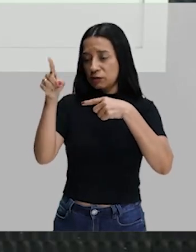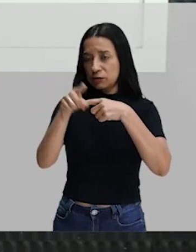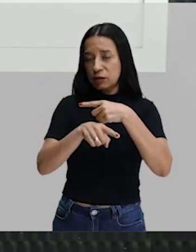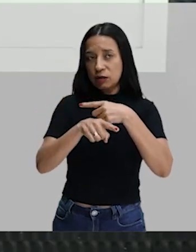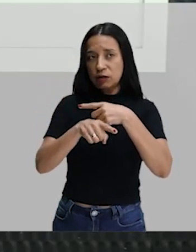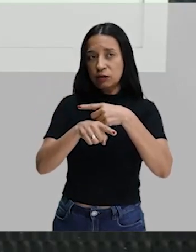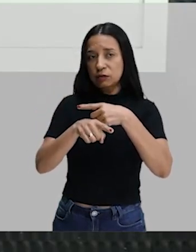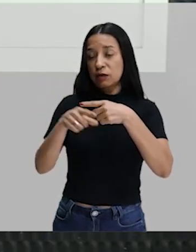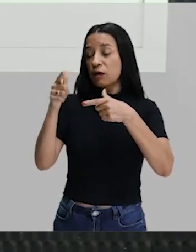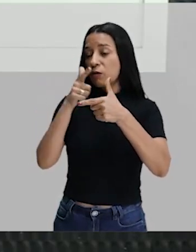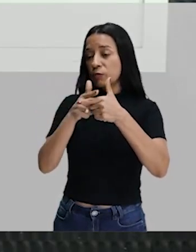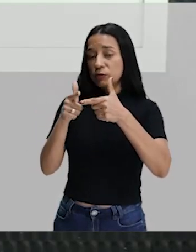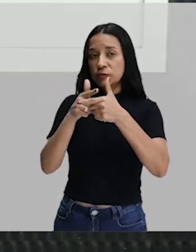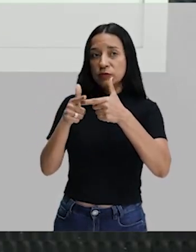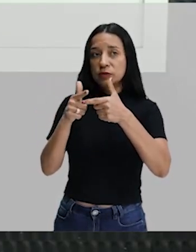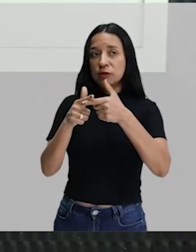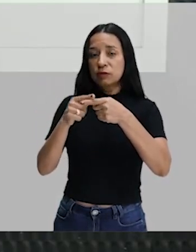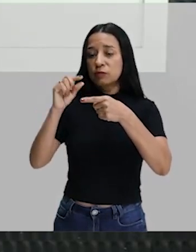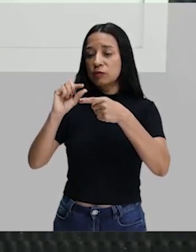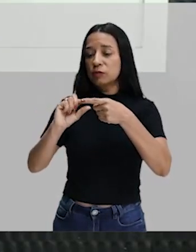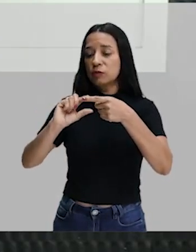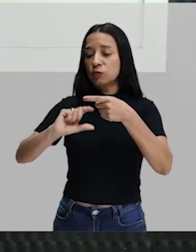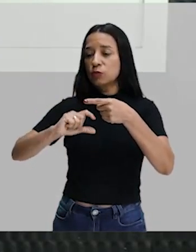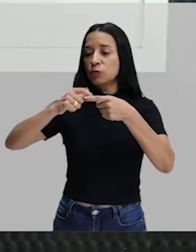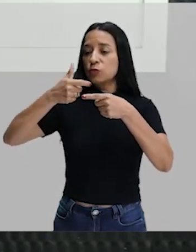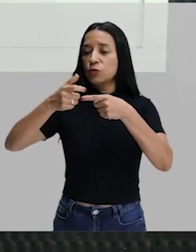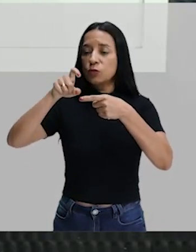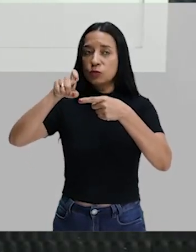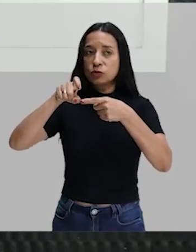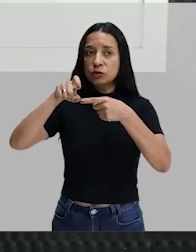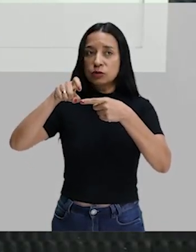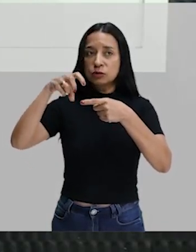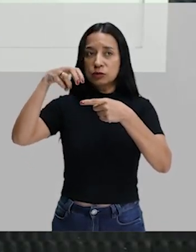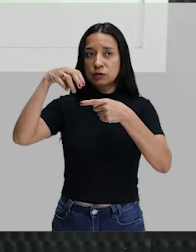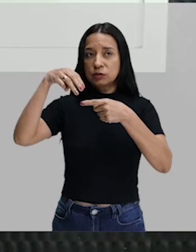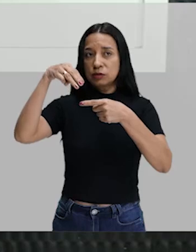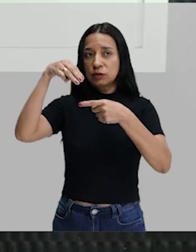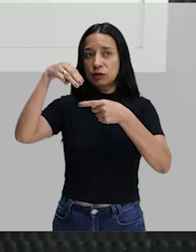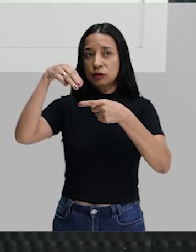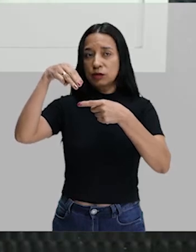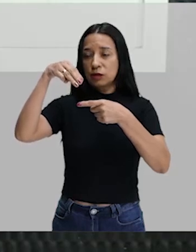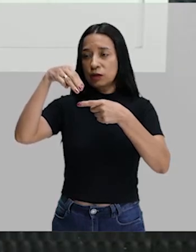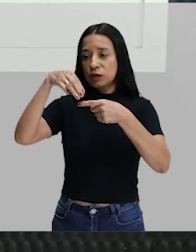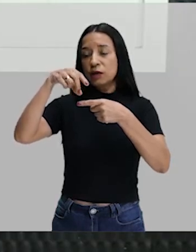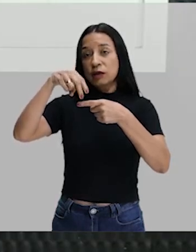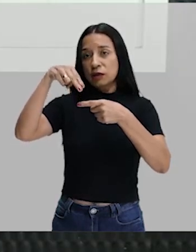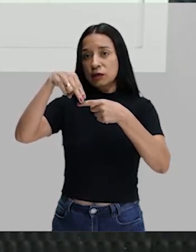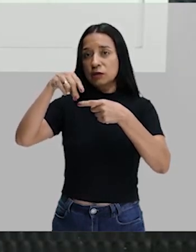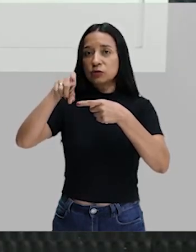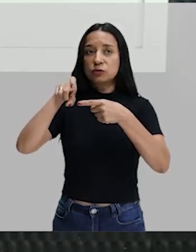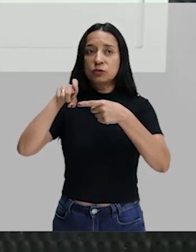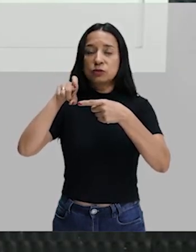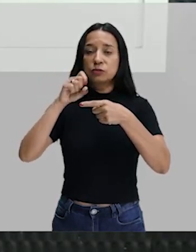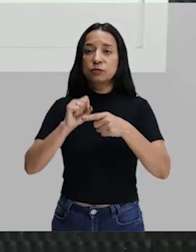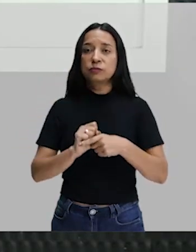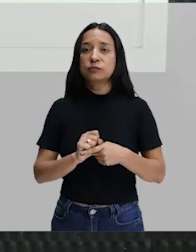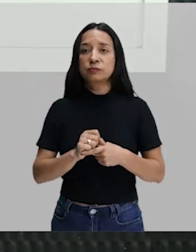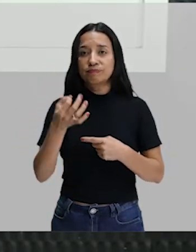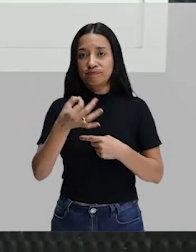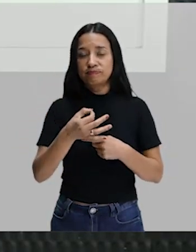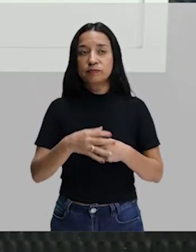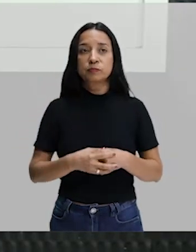é uma divisão, vai subir o x. Aí fica n x.